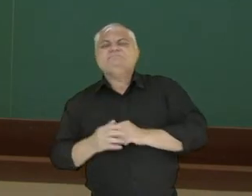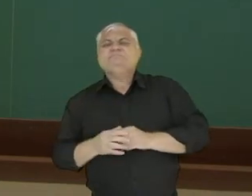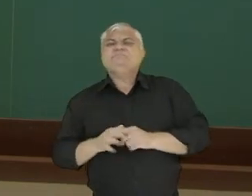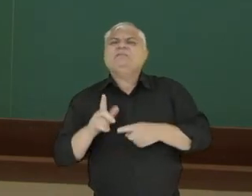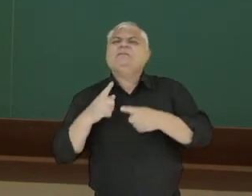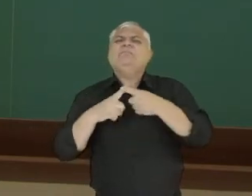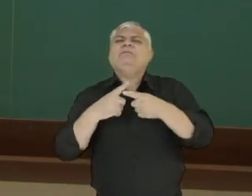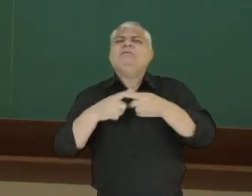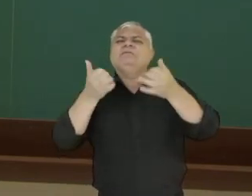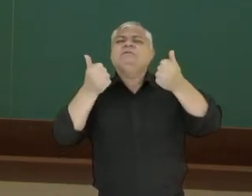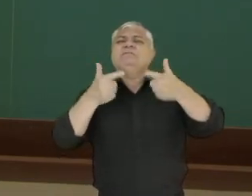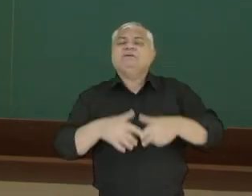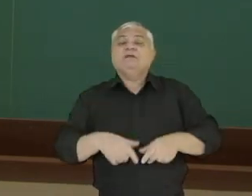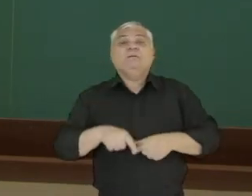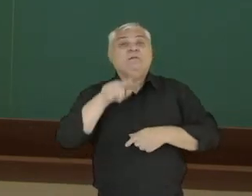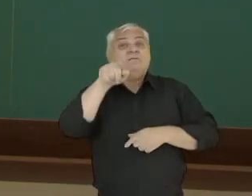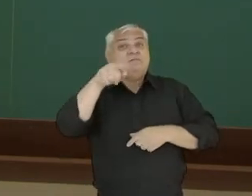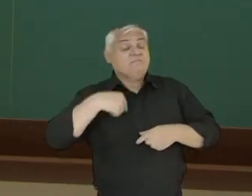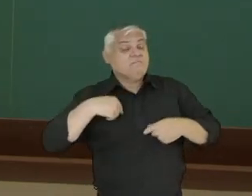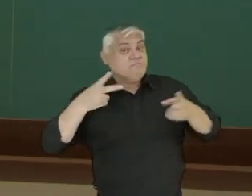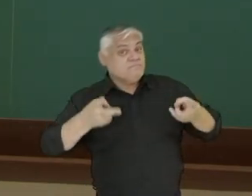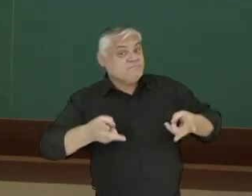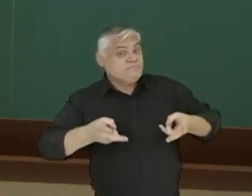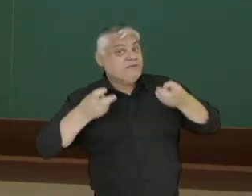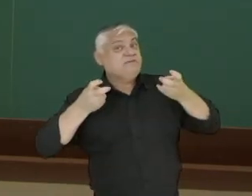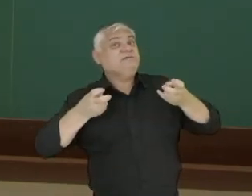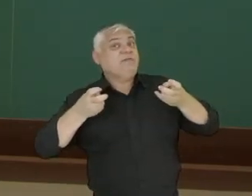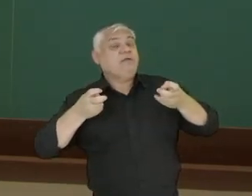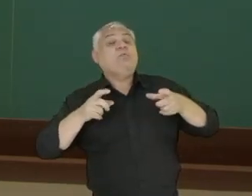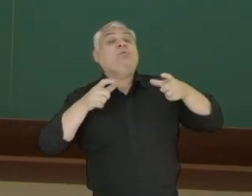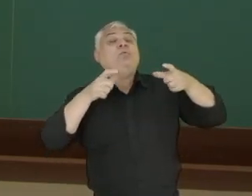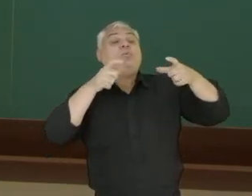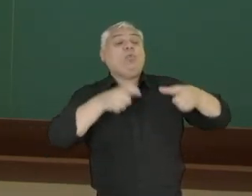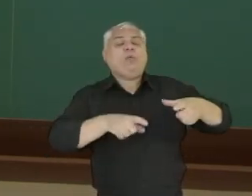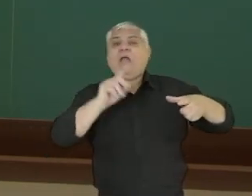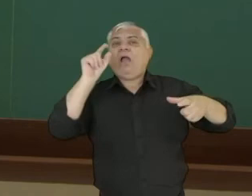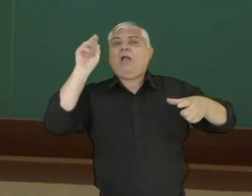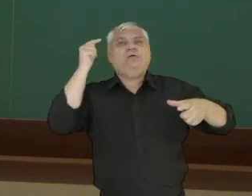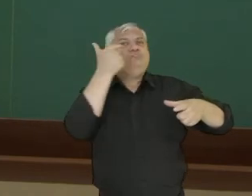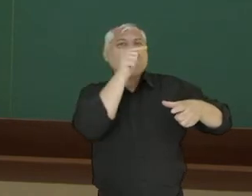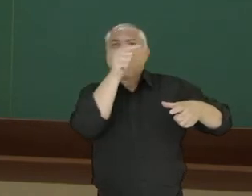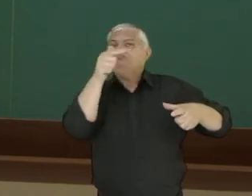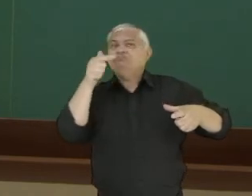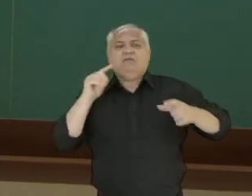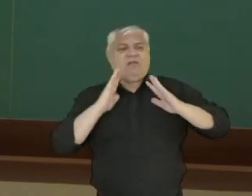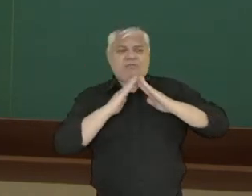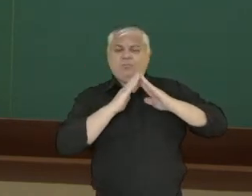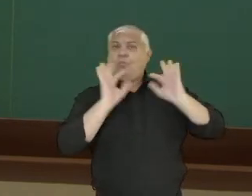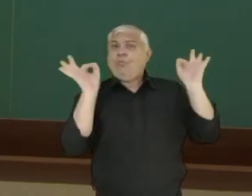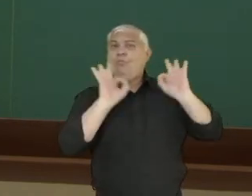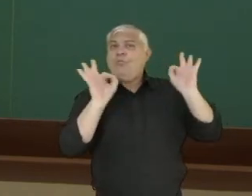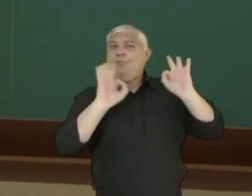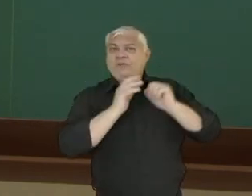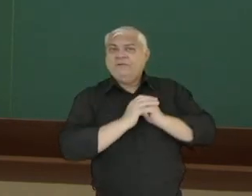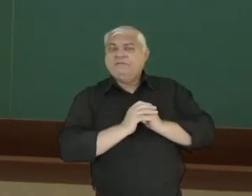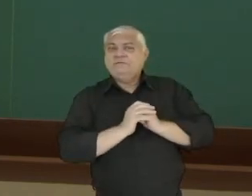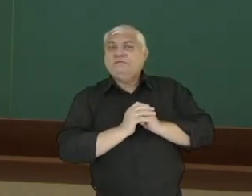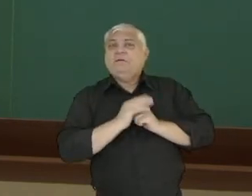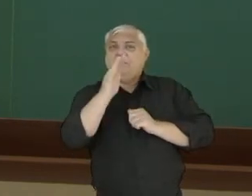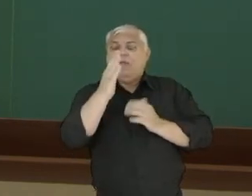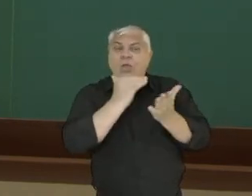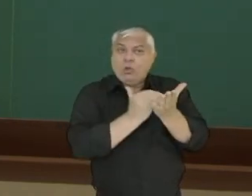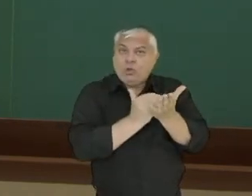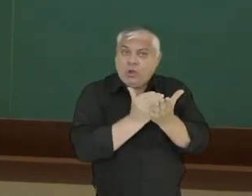para você? Para a gente perceber que era uma localidade que não havia uma ocupação urbana. Porém, a partir